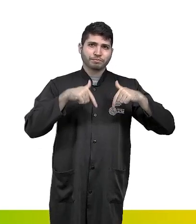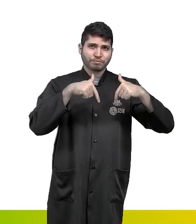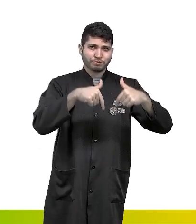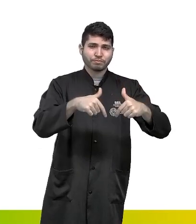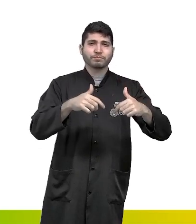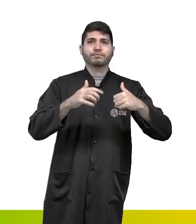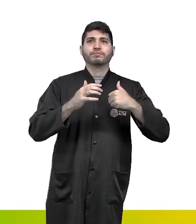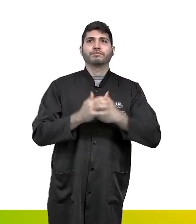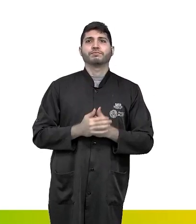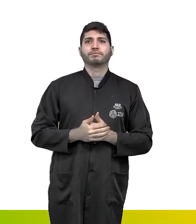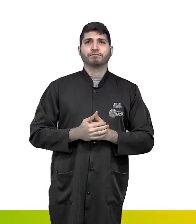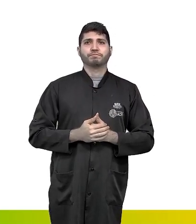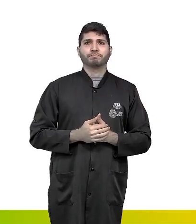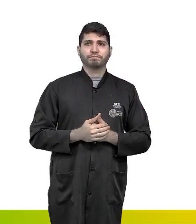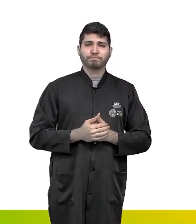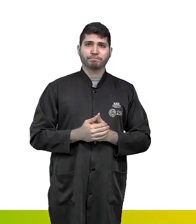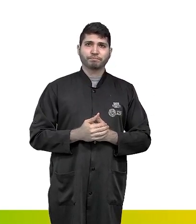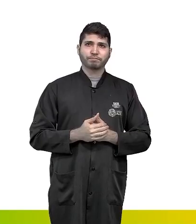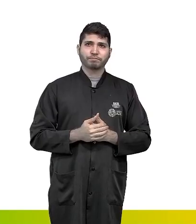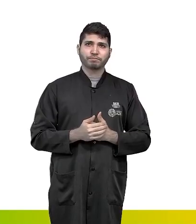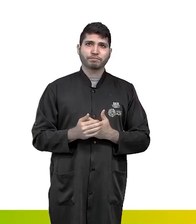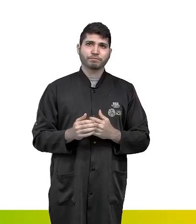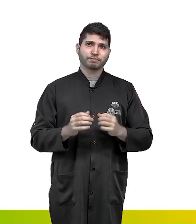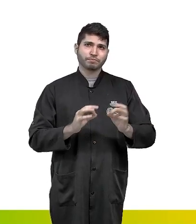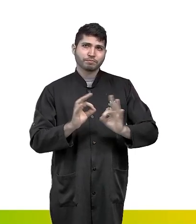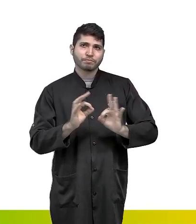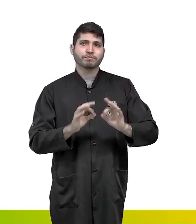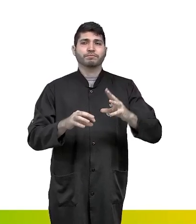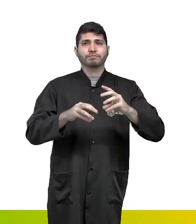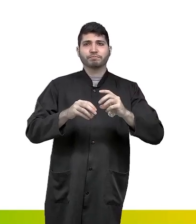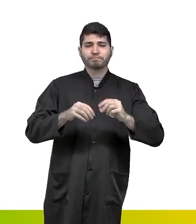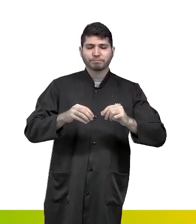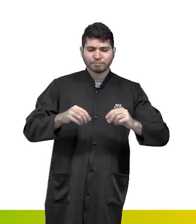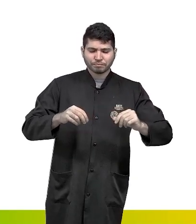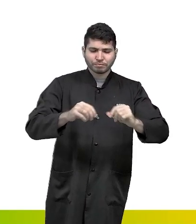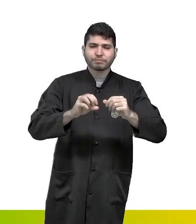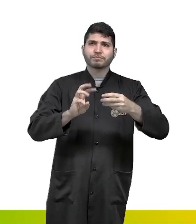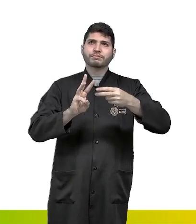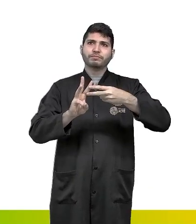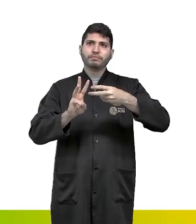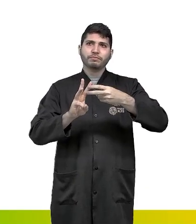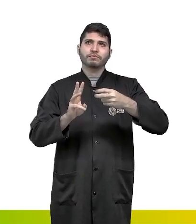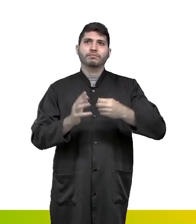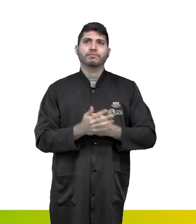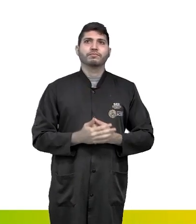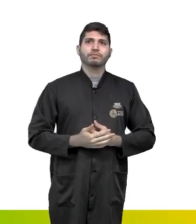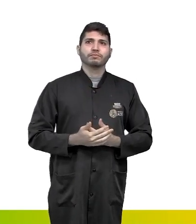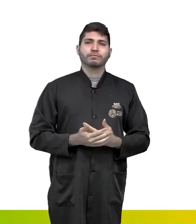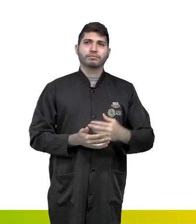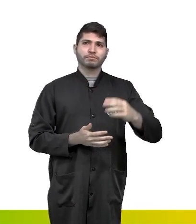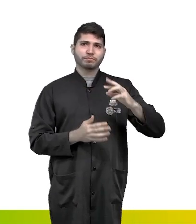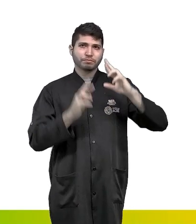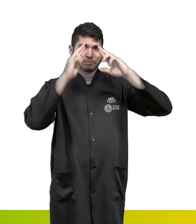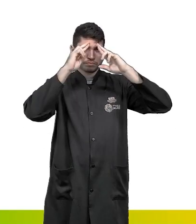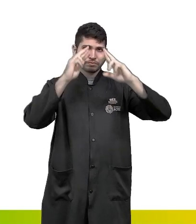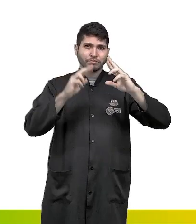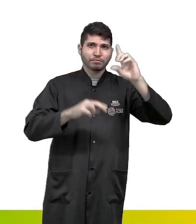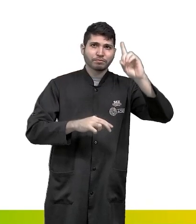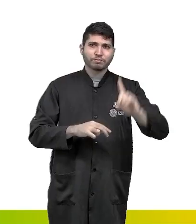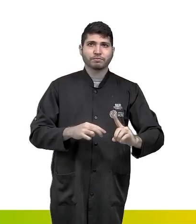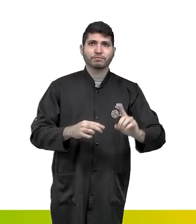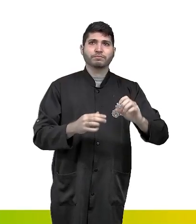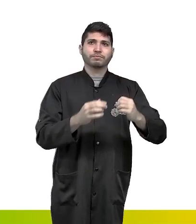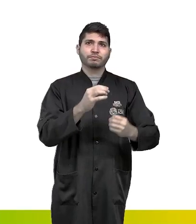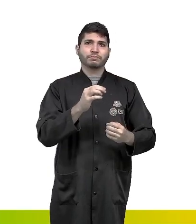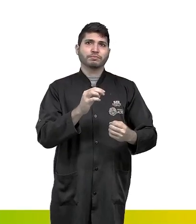direito originários sobre o seu território é um ponto central da questão agrária. O tema da reforma agrária, que